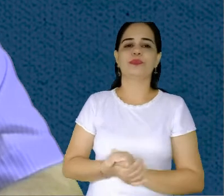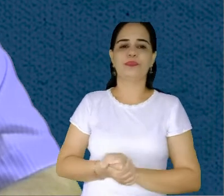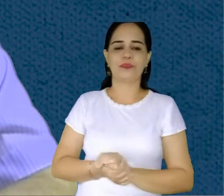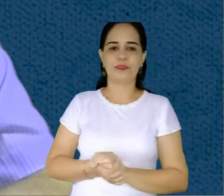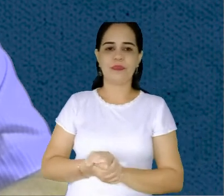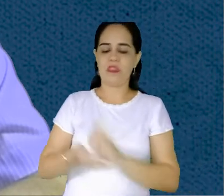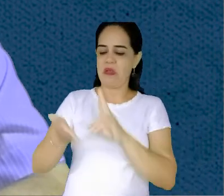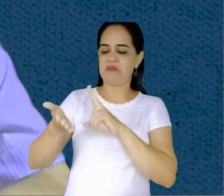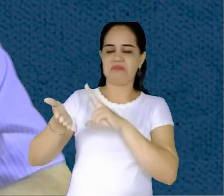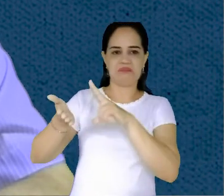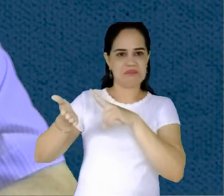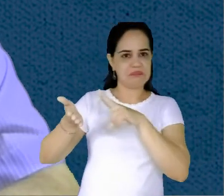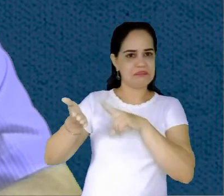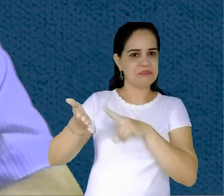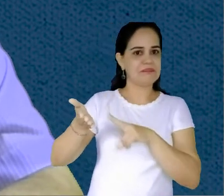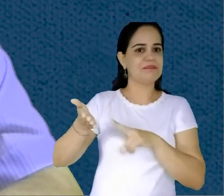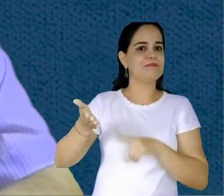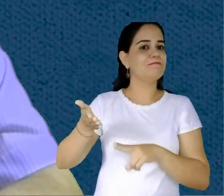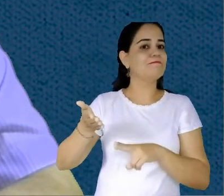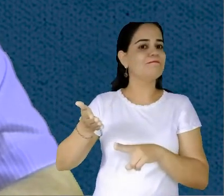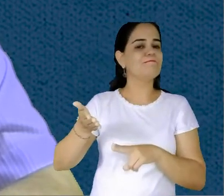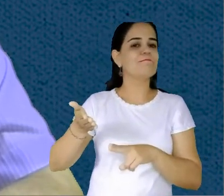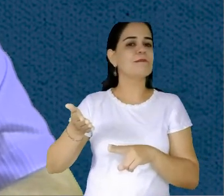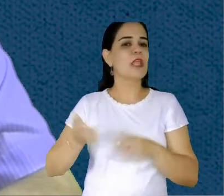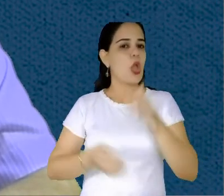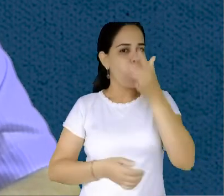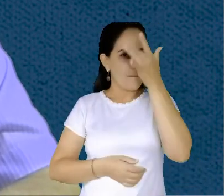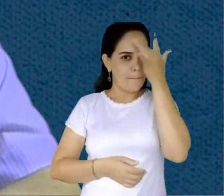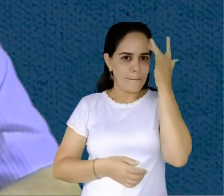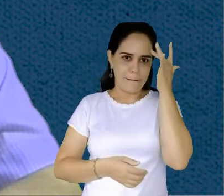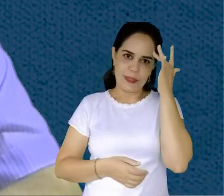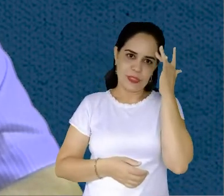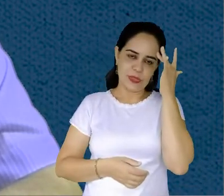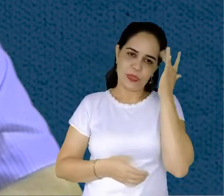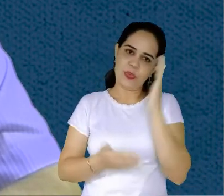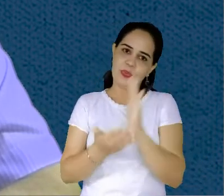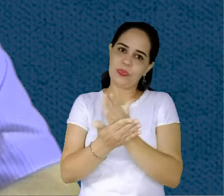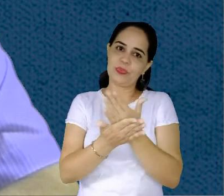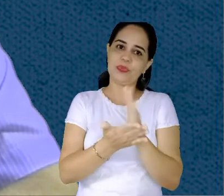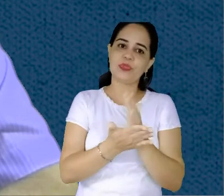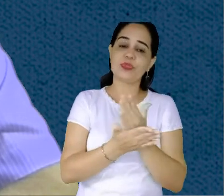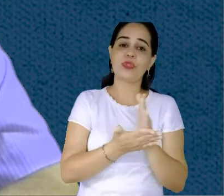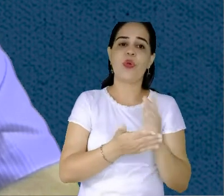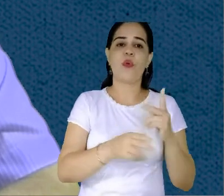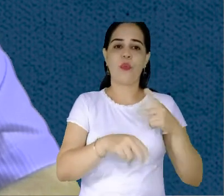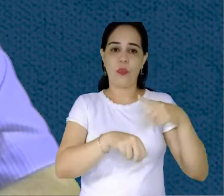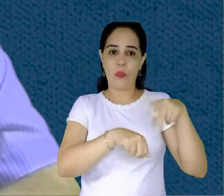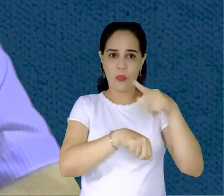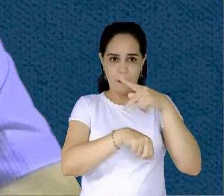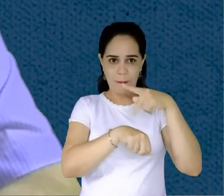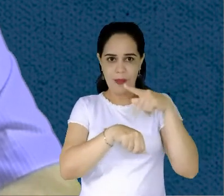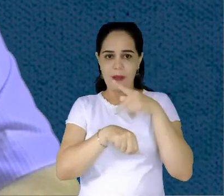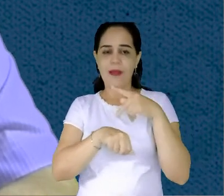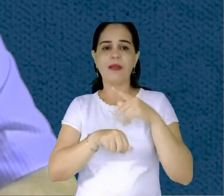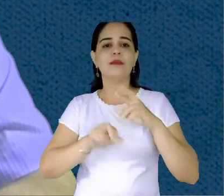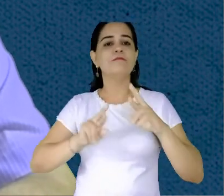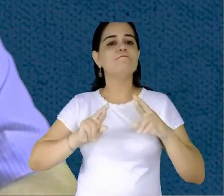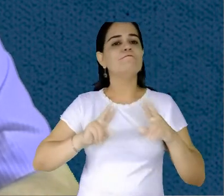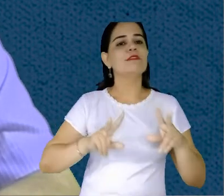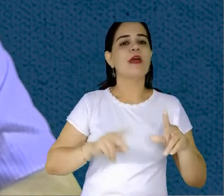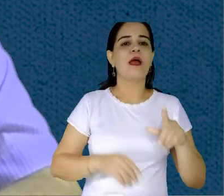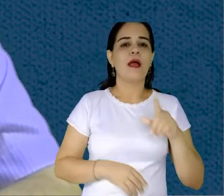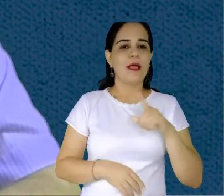Maria di Gesù Santa Canale, Maria Dominica Montovani, um leigo